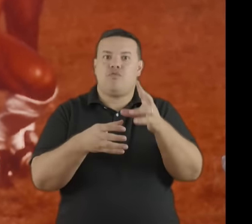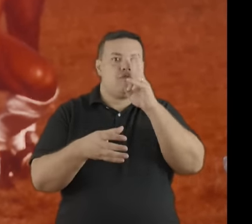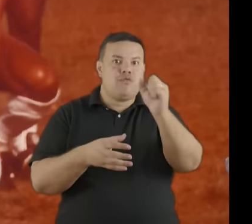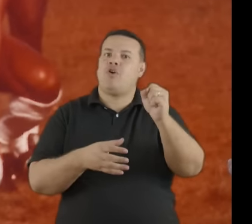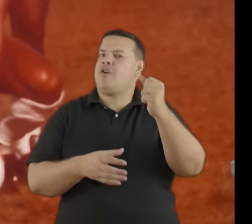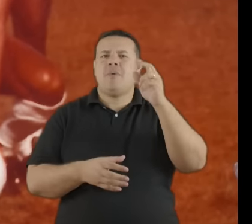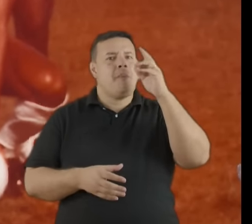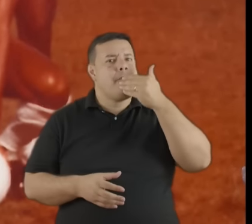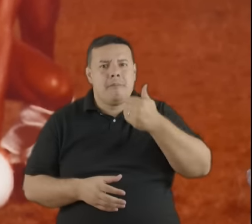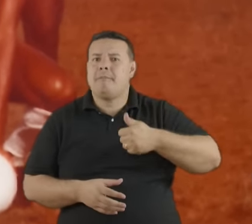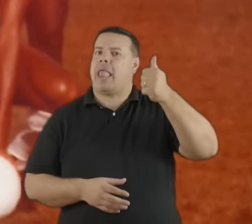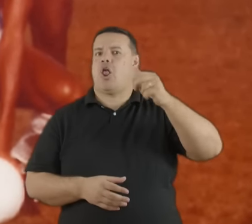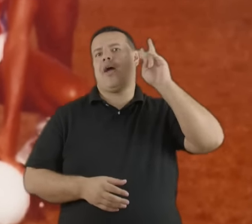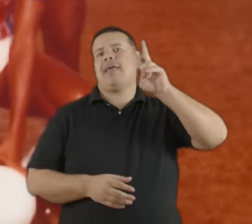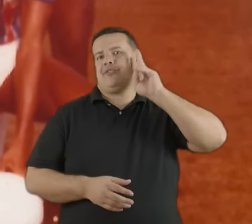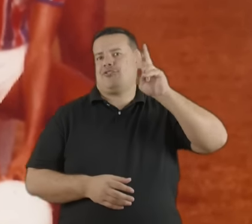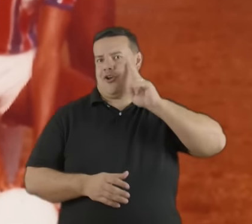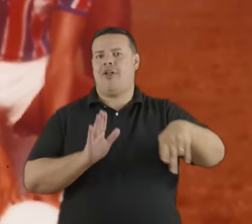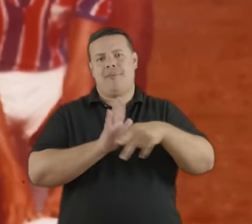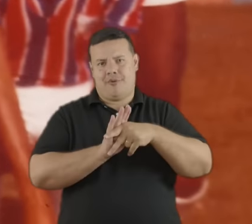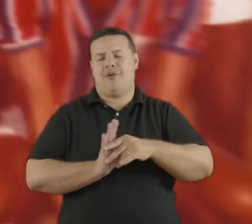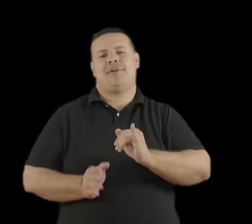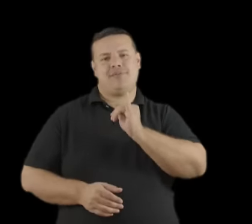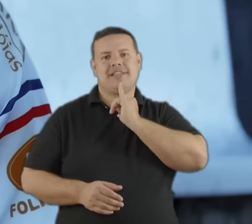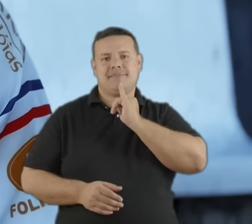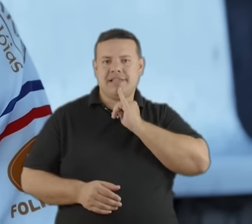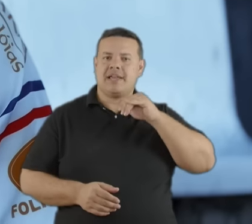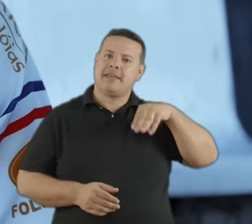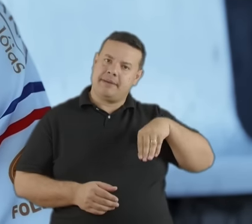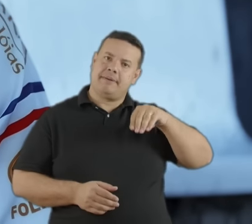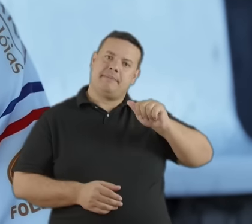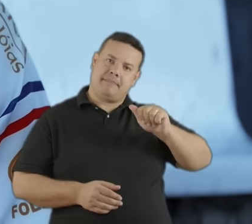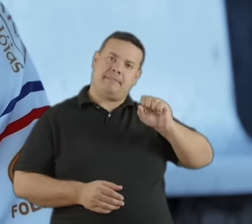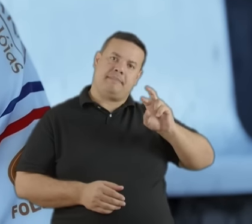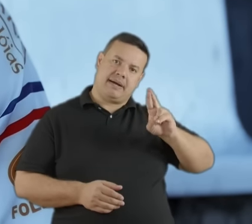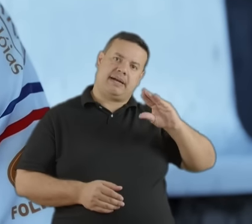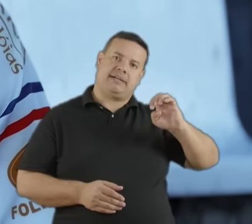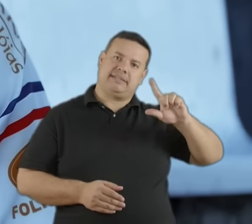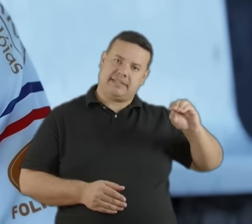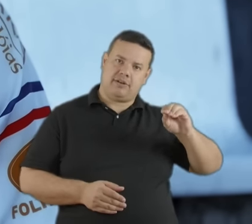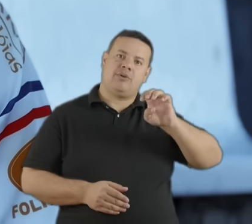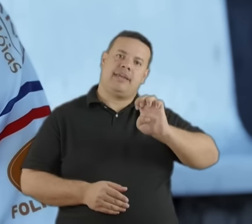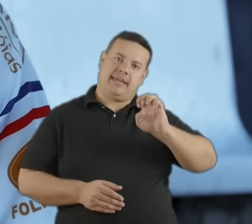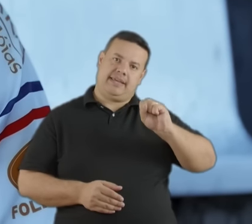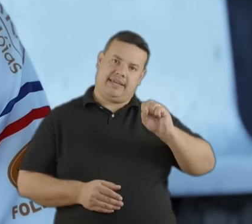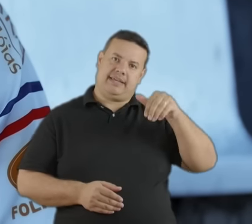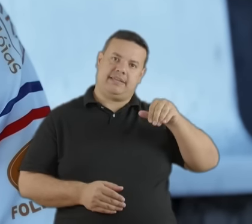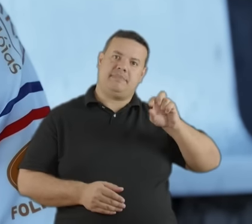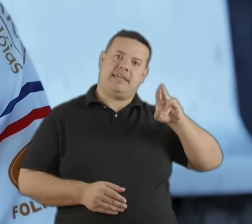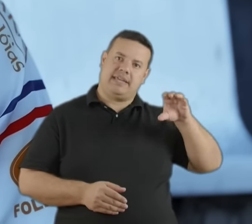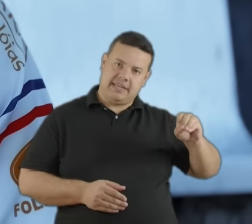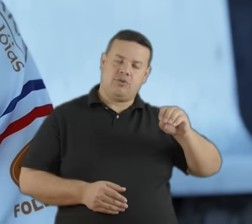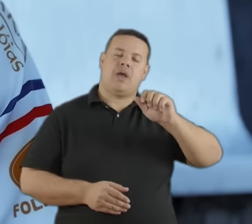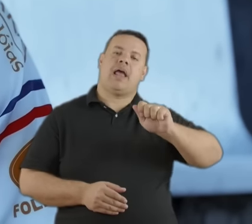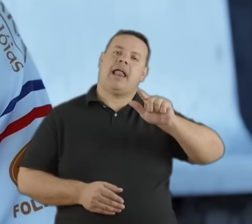time é considerado um dos melhores da história do Tremendão. Marcelo, Esmerindo, Aloysio, Ailton e